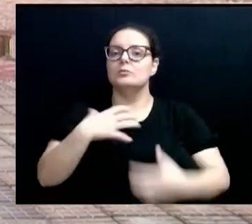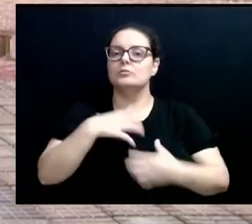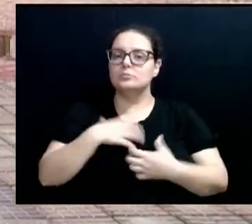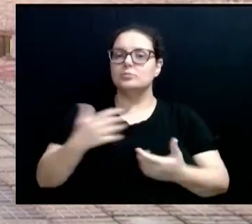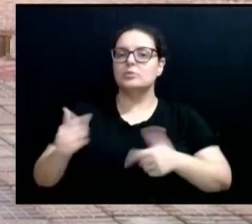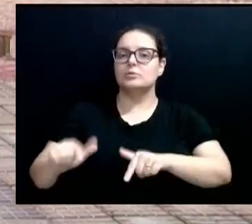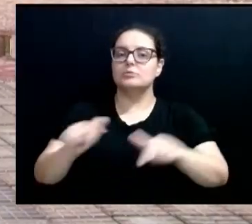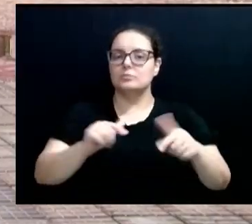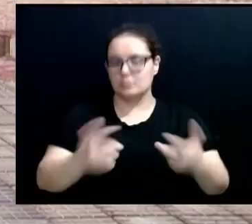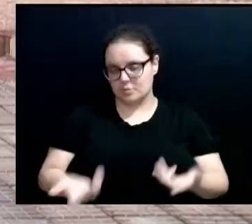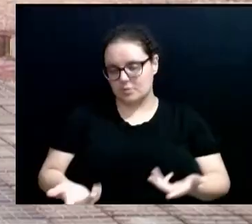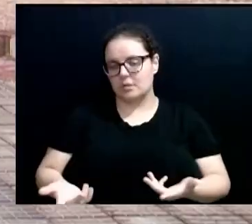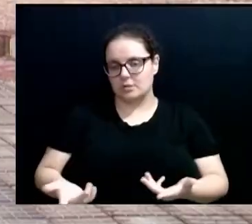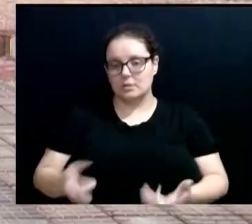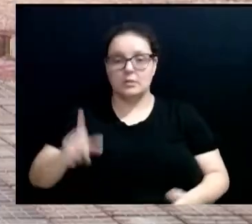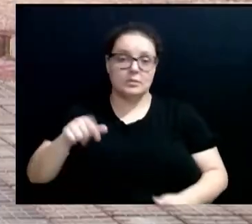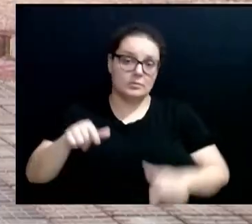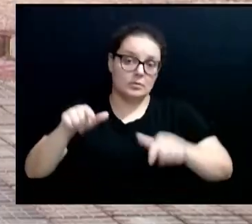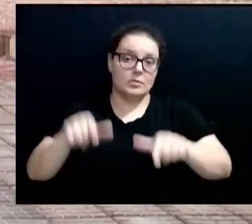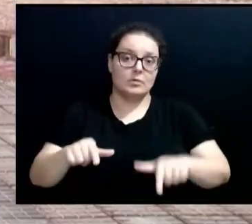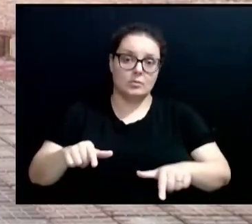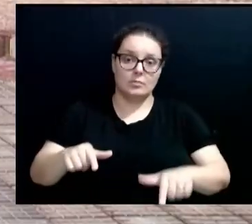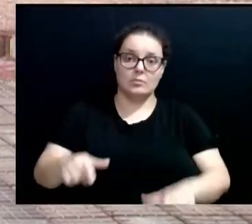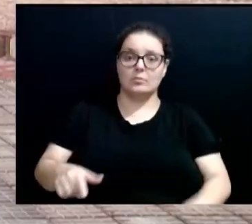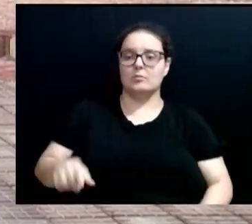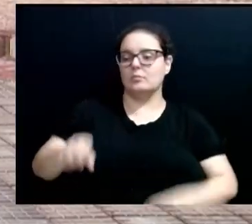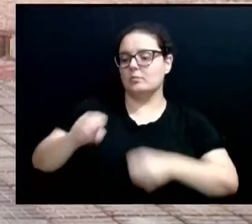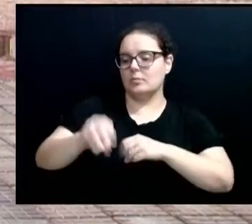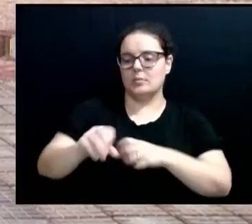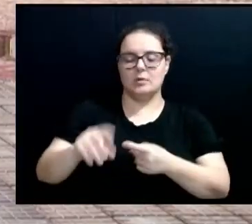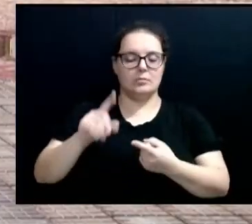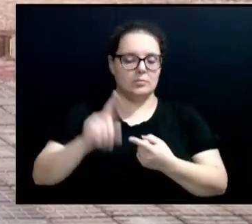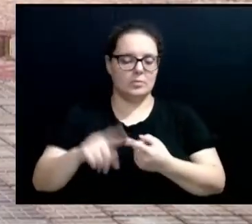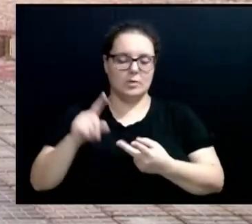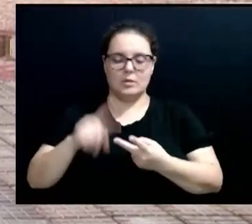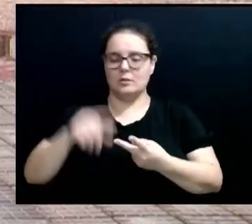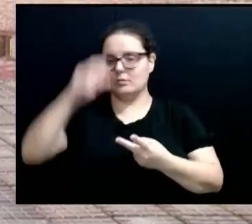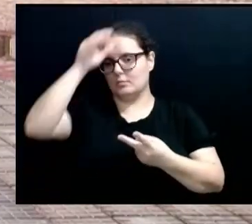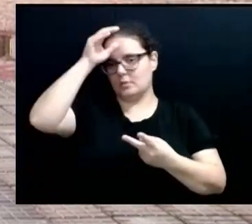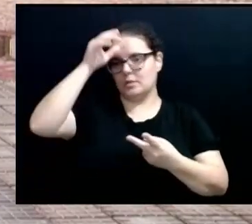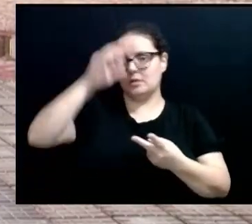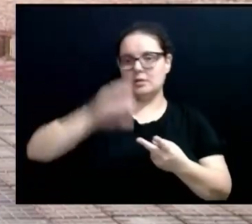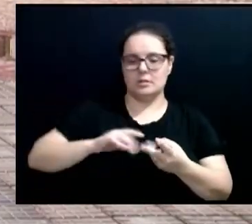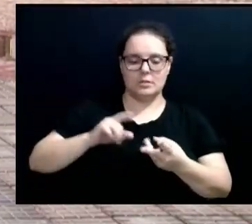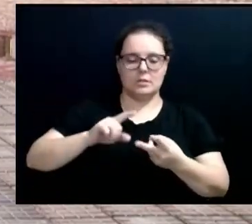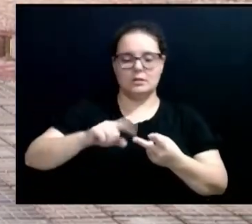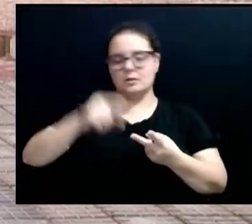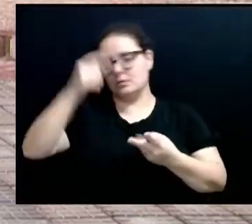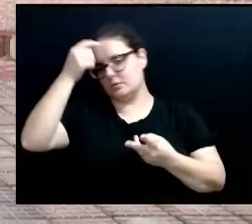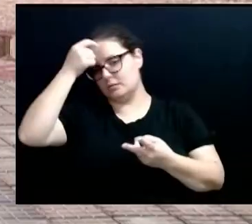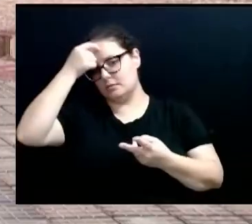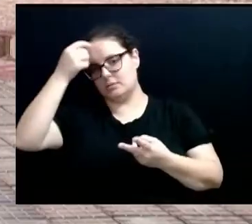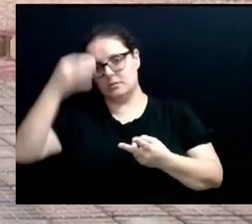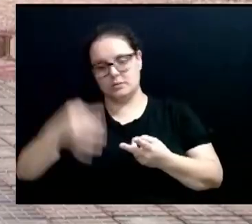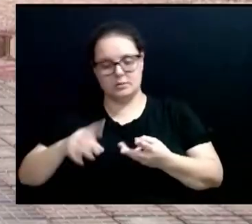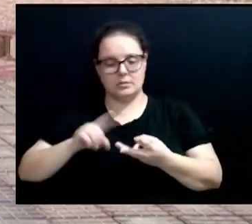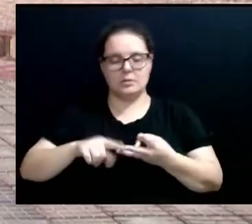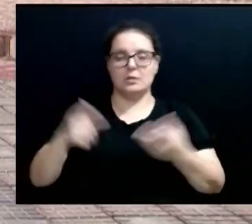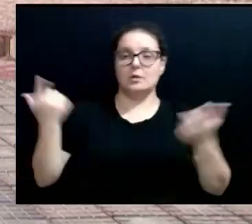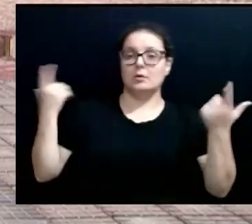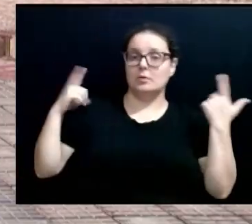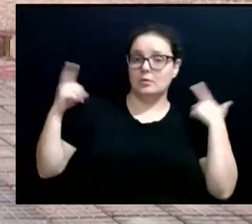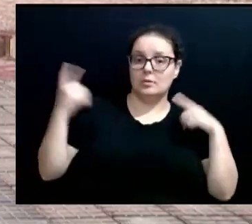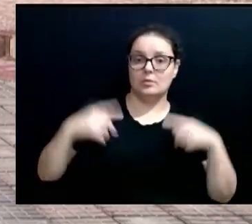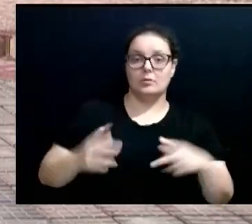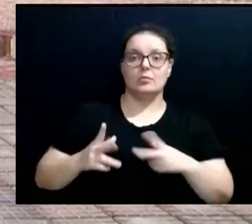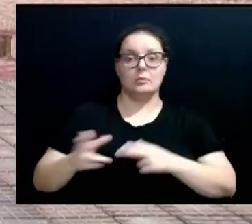um espaço que tem vocação para a educação, né, para a cidadania, para lazer, né, que trabalha com aspectos da cultura como religião, né,